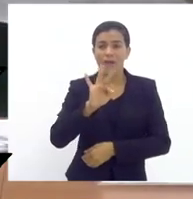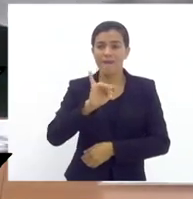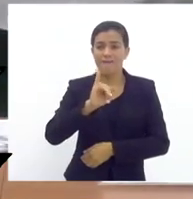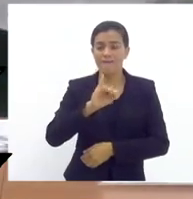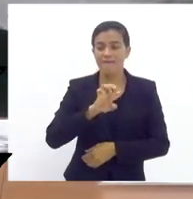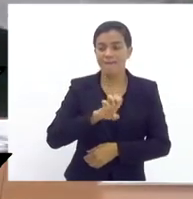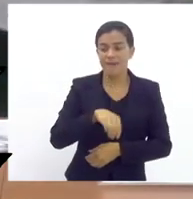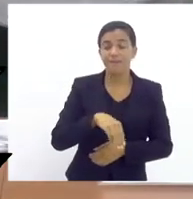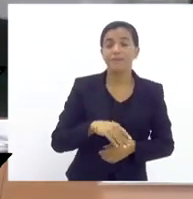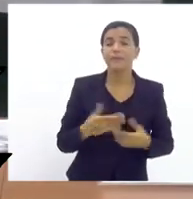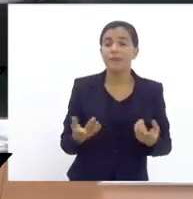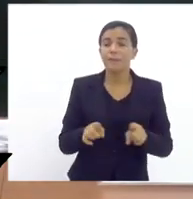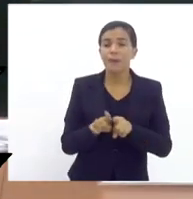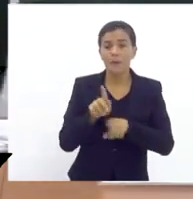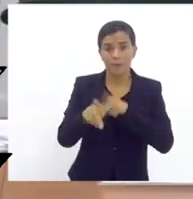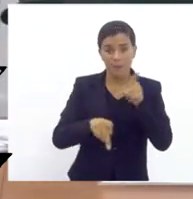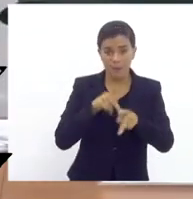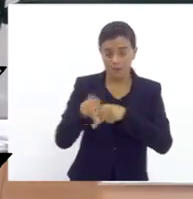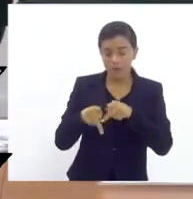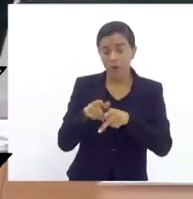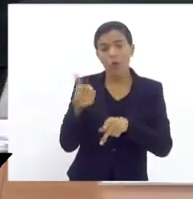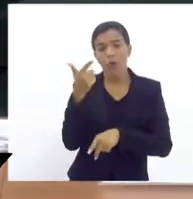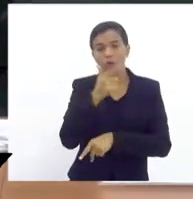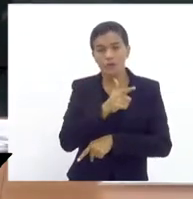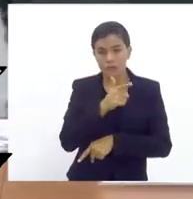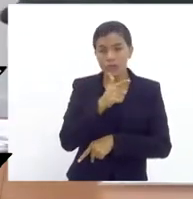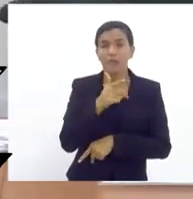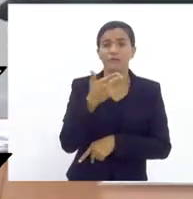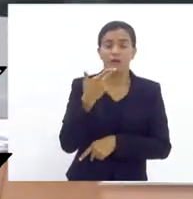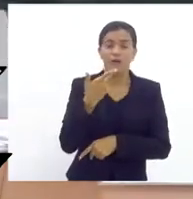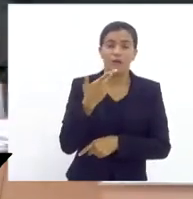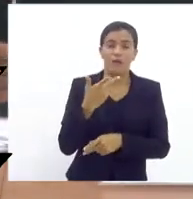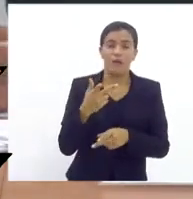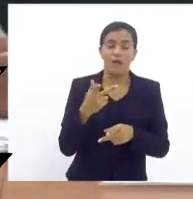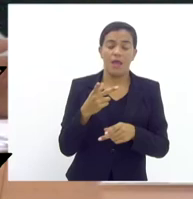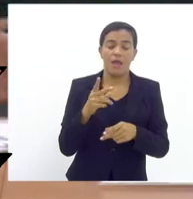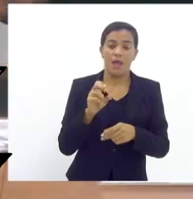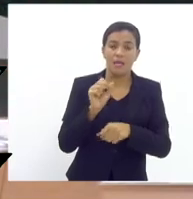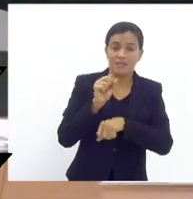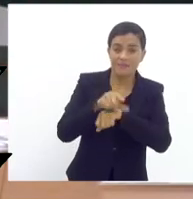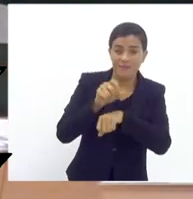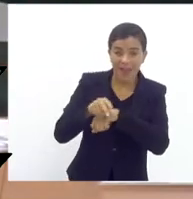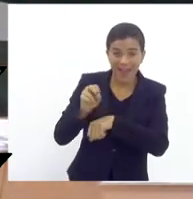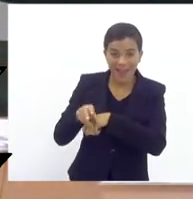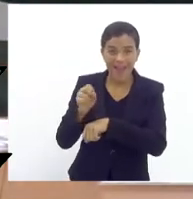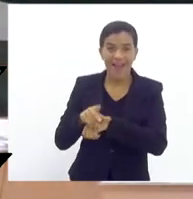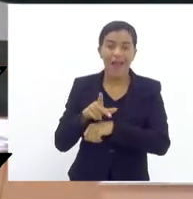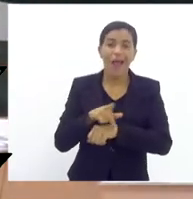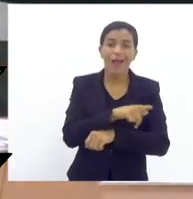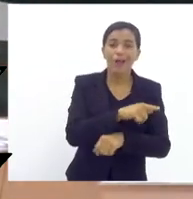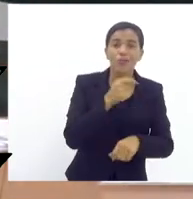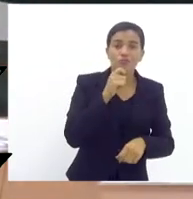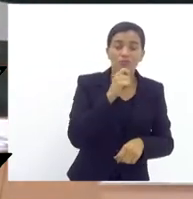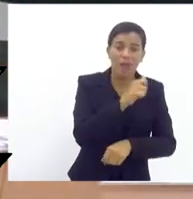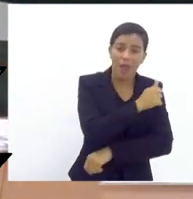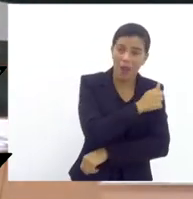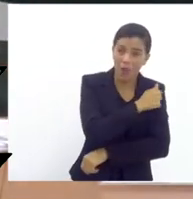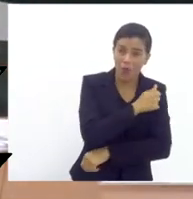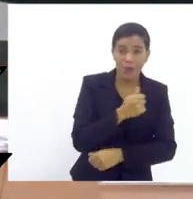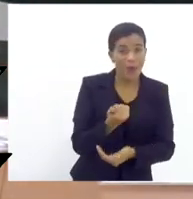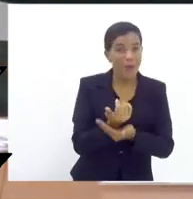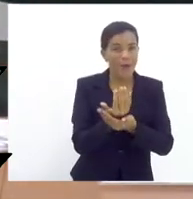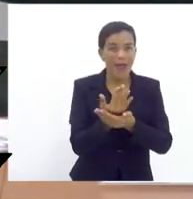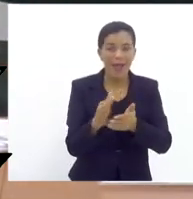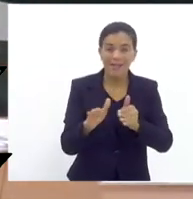dessas populações então consegui estabelecer que as vagas ociosas fosse para esse público e ver hoje a UERJ abriu o seu primeiro